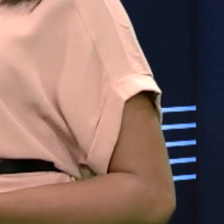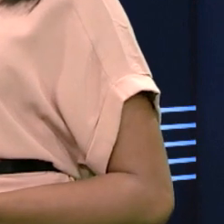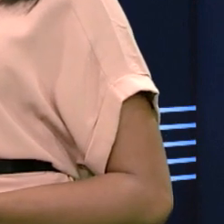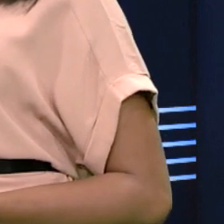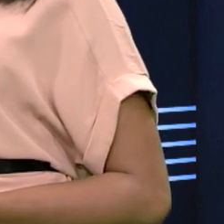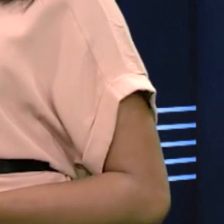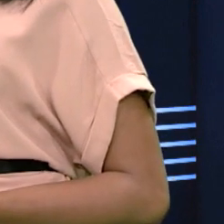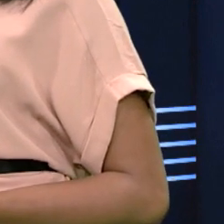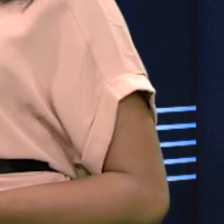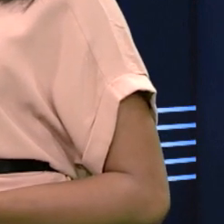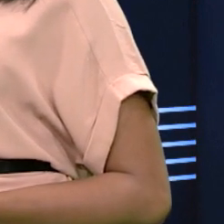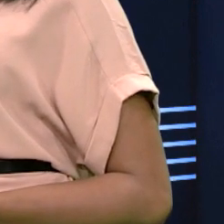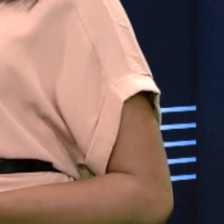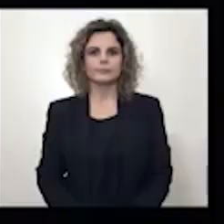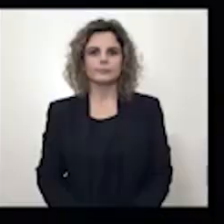ou contraditórias.